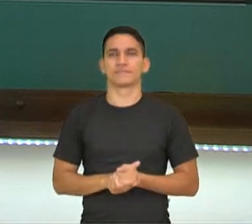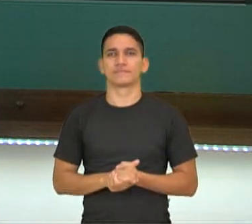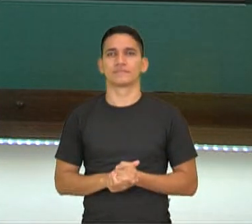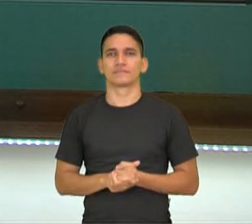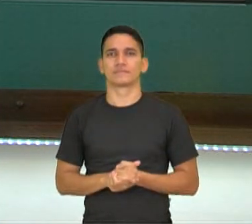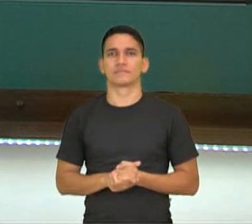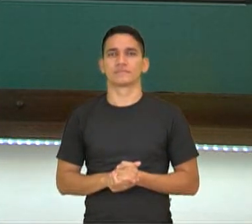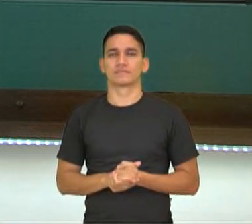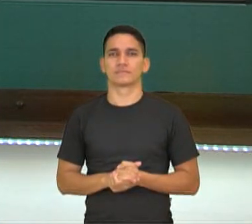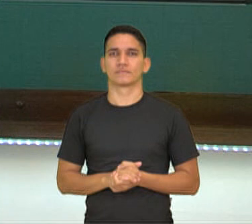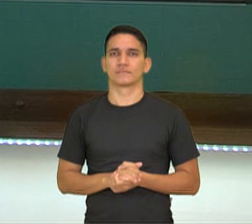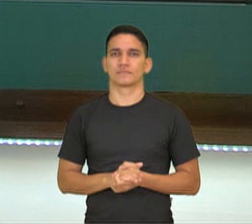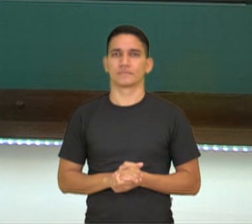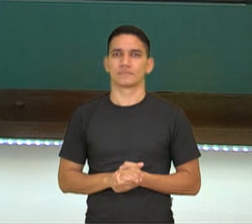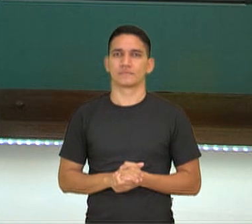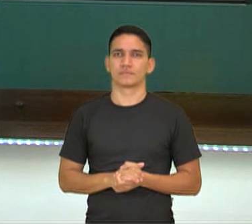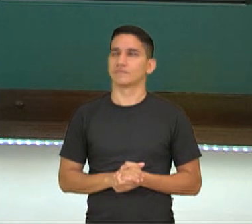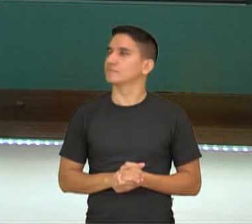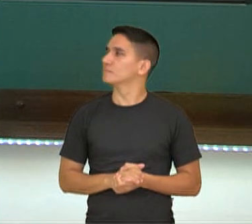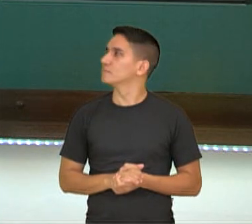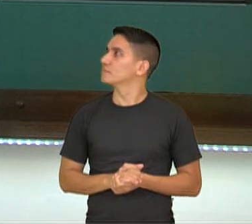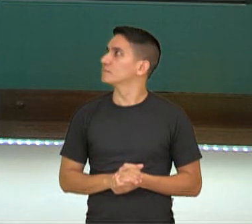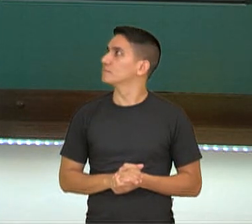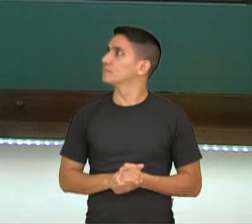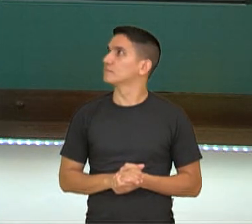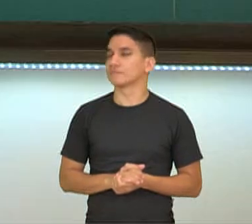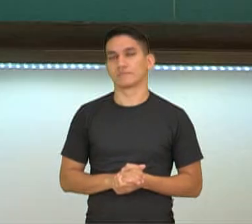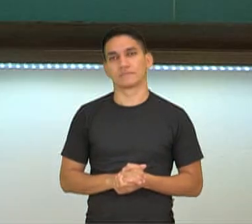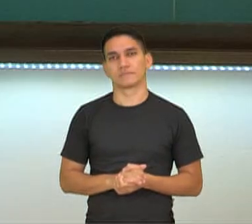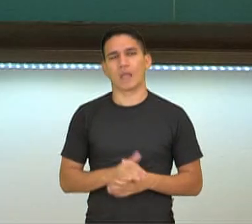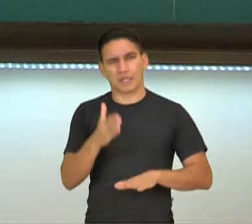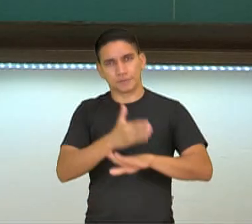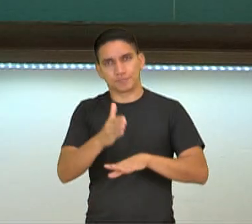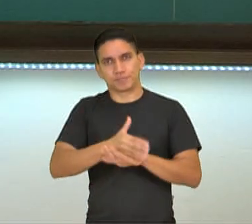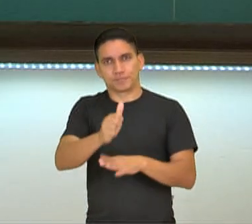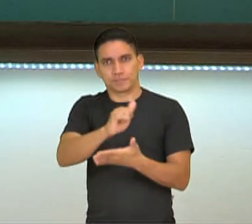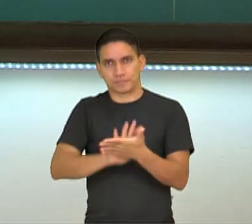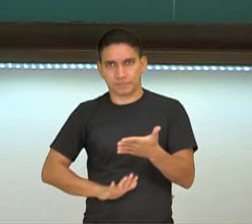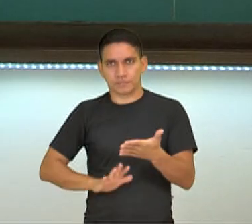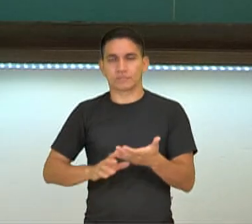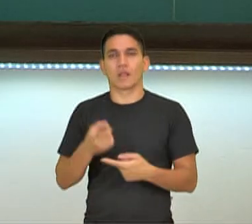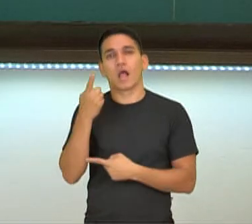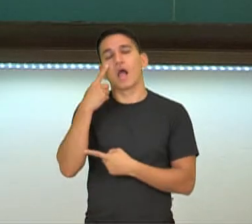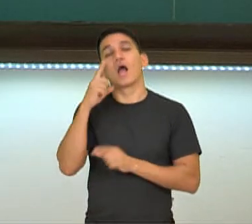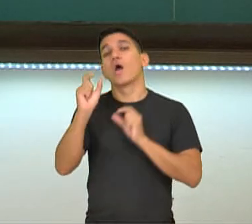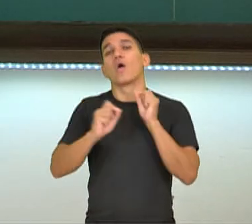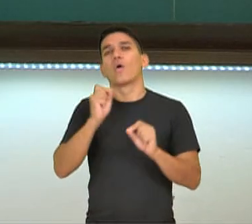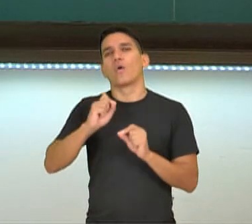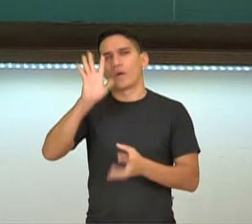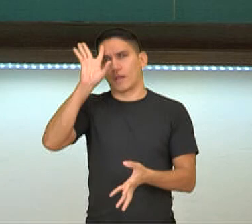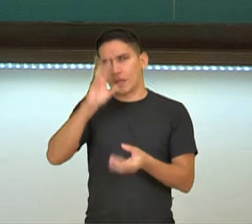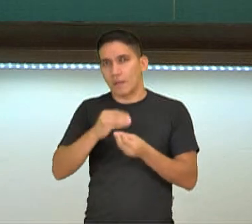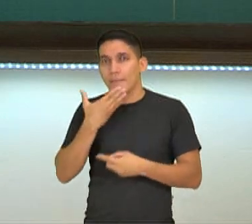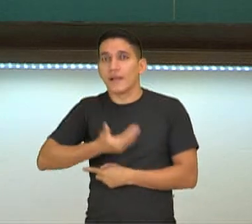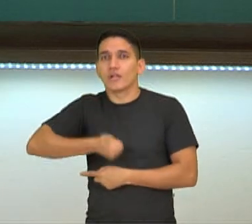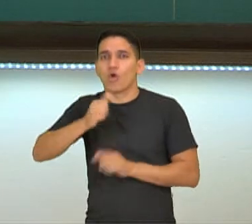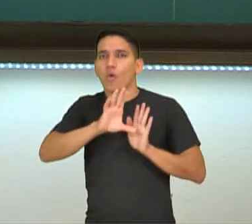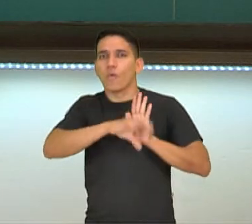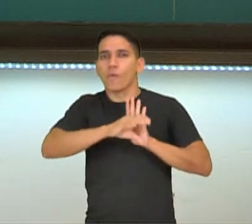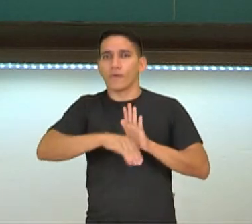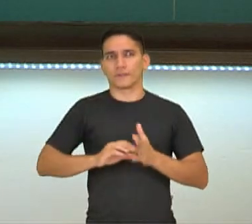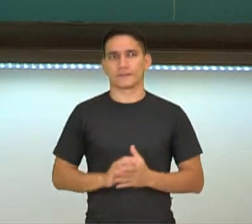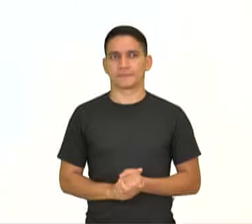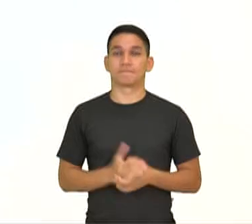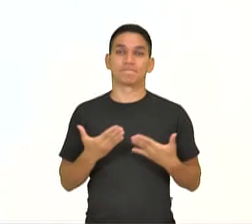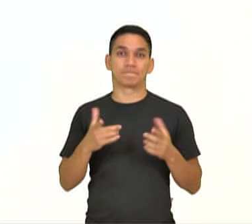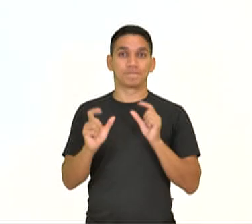muito com a aproximação das cargas, como eu já falei. Tá? Vamos praticar um exercício para a gente ver, entender um pouquinho melhor o conceito, né?